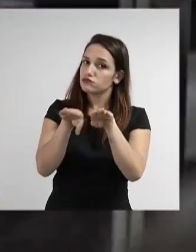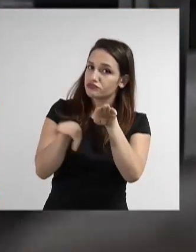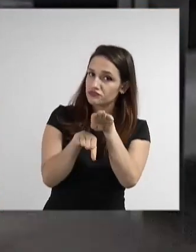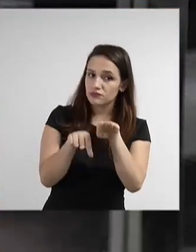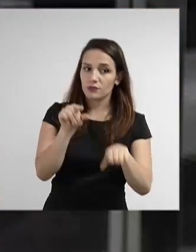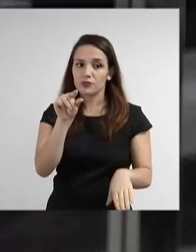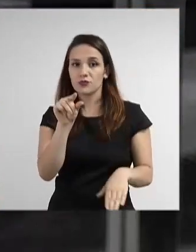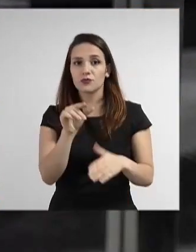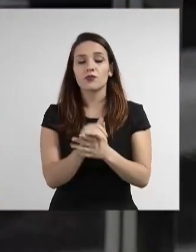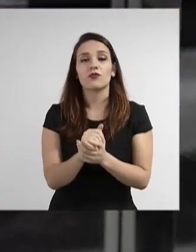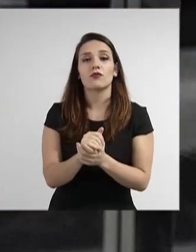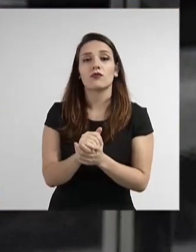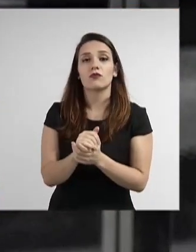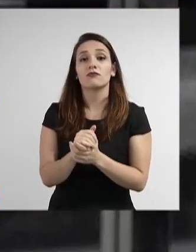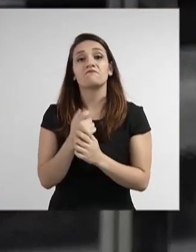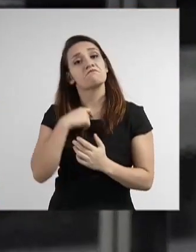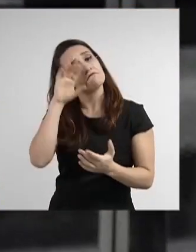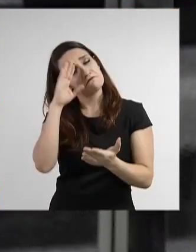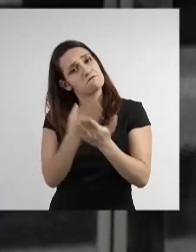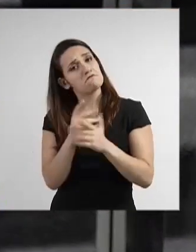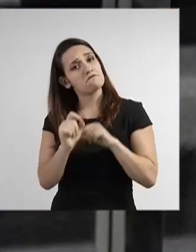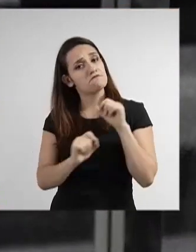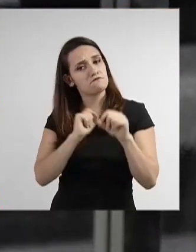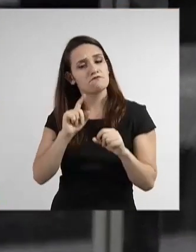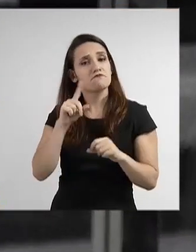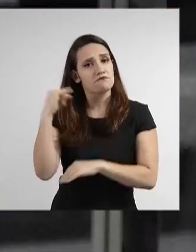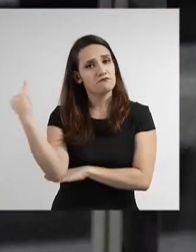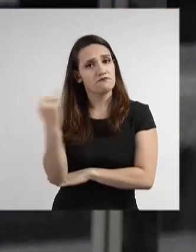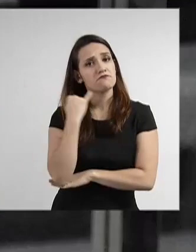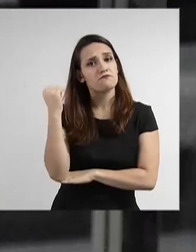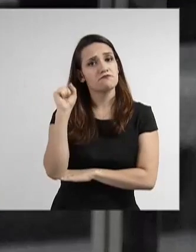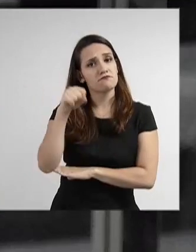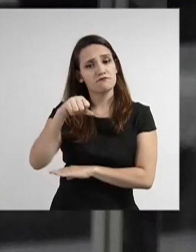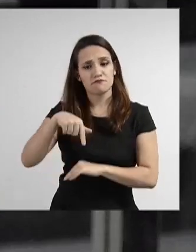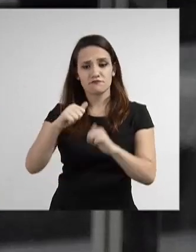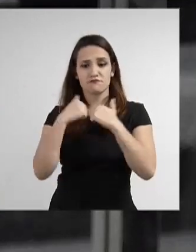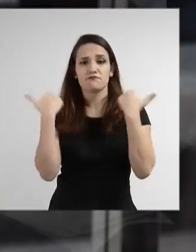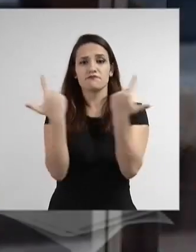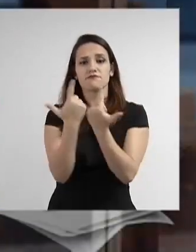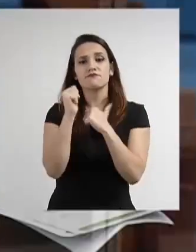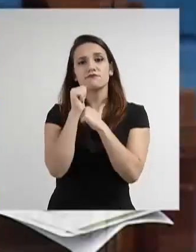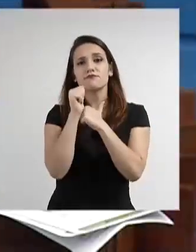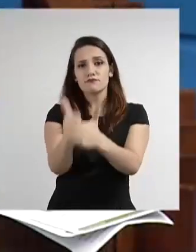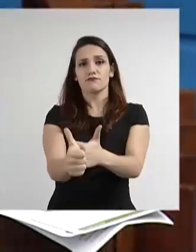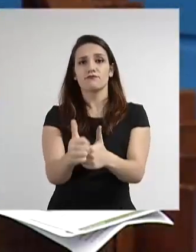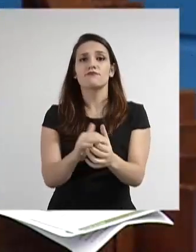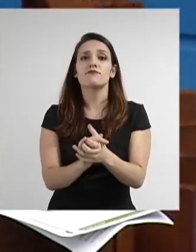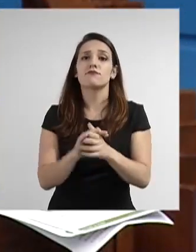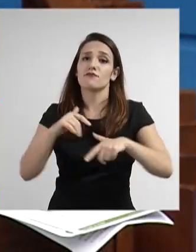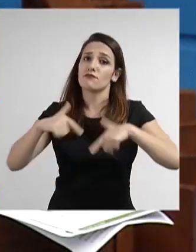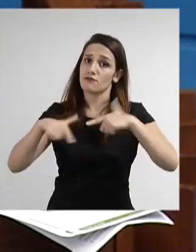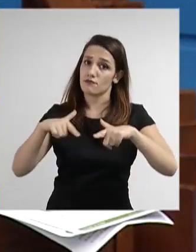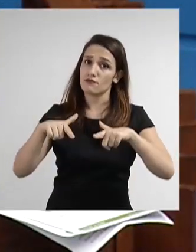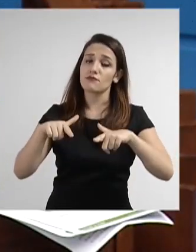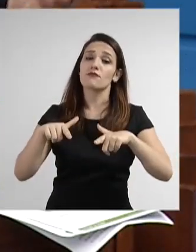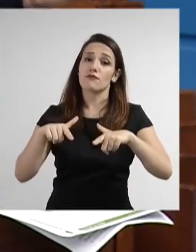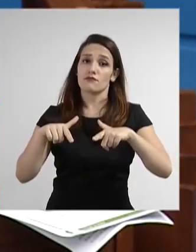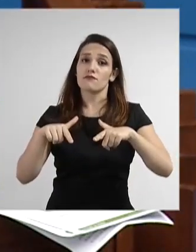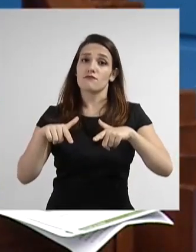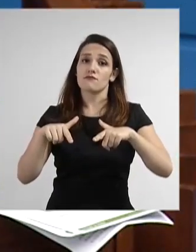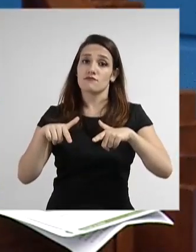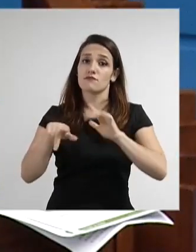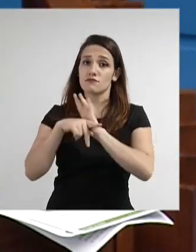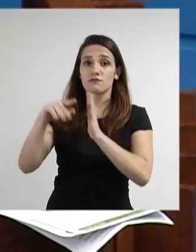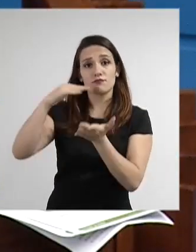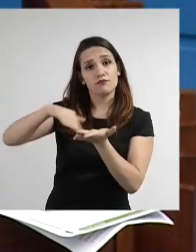diferente. Eu acredito que é importante a Assembleia Legislativa acompanhar esse trabalho que vai ser feito